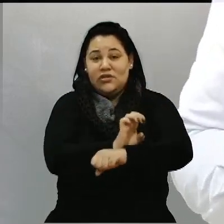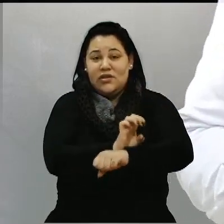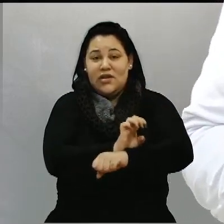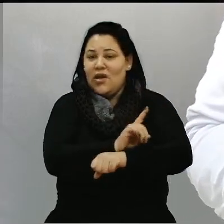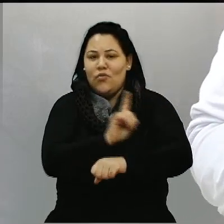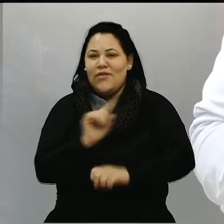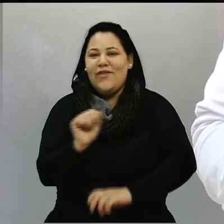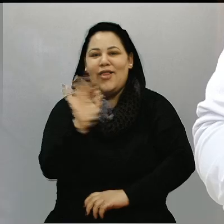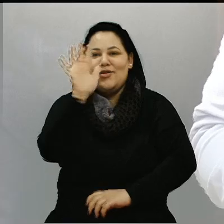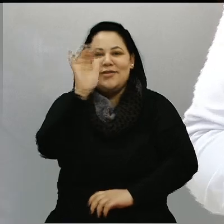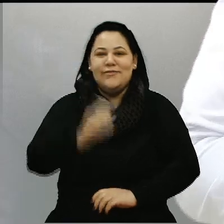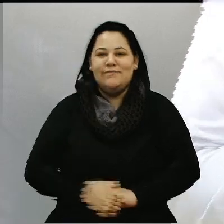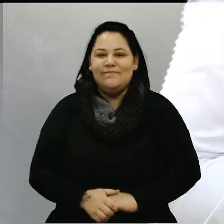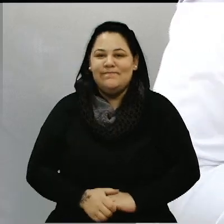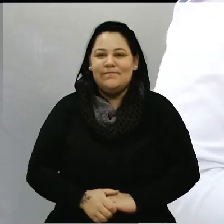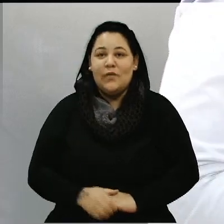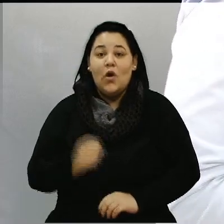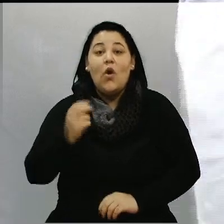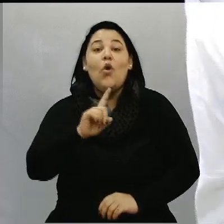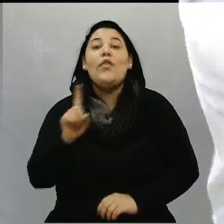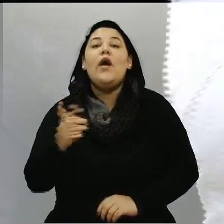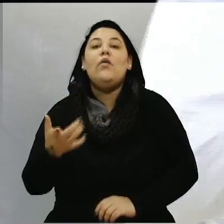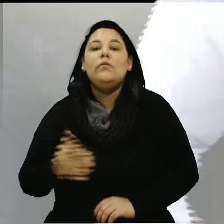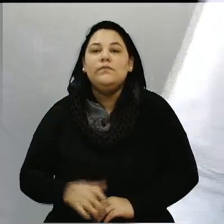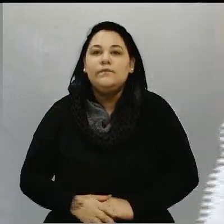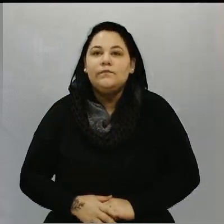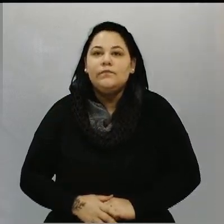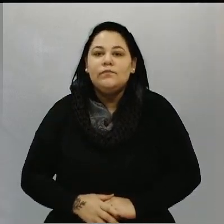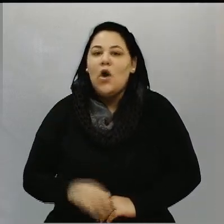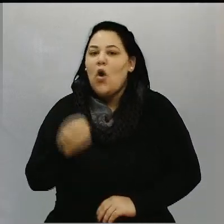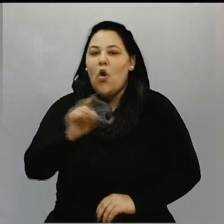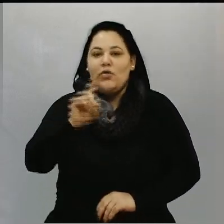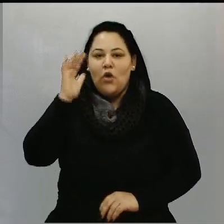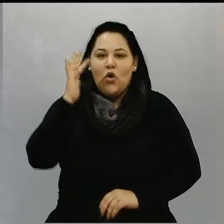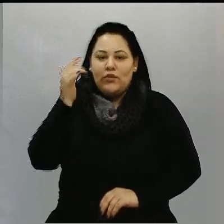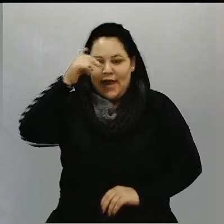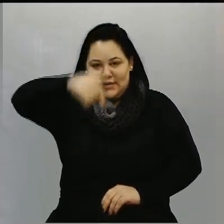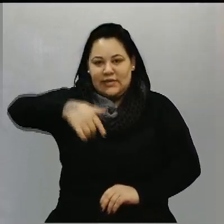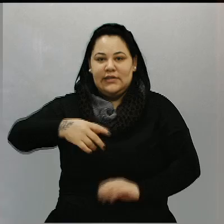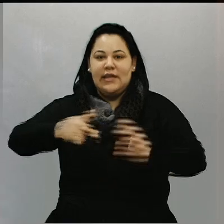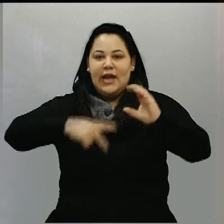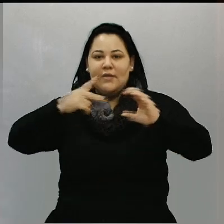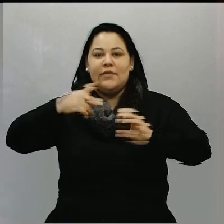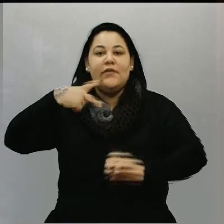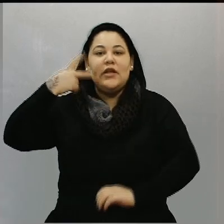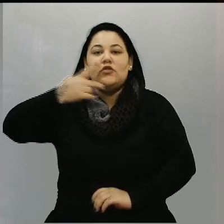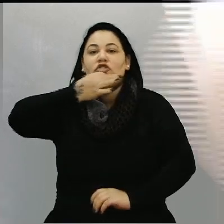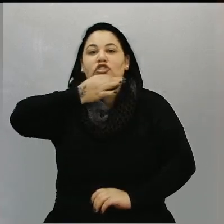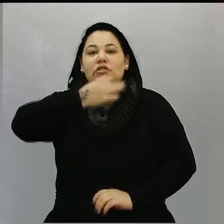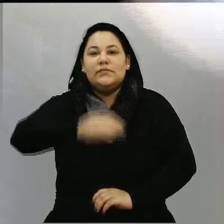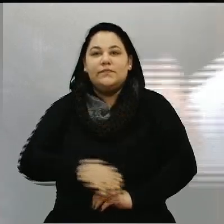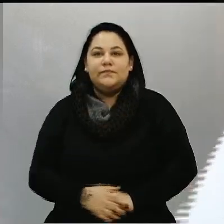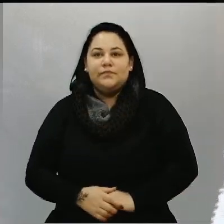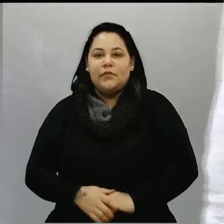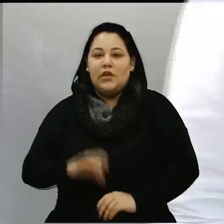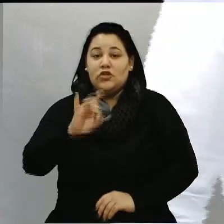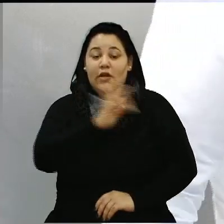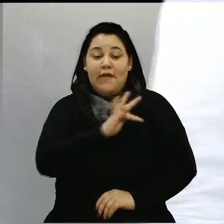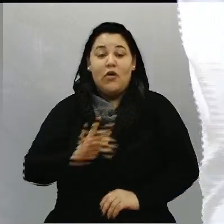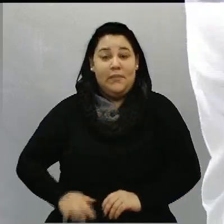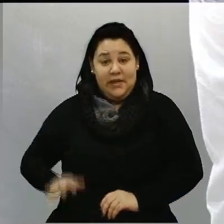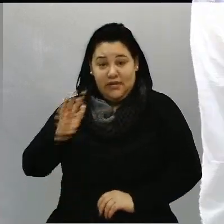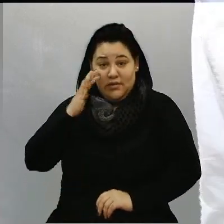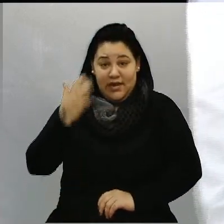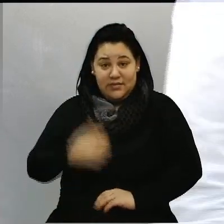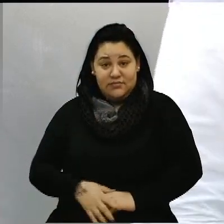desmereço. Ou não? Ou isso não acontece aqui na Câmara de Vereadores de Caxias do Sul? Só em Farroupilha?